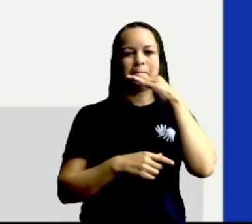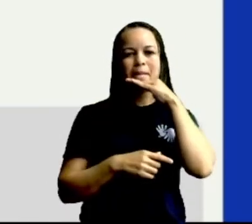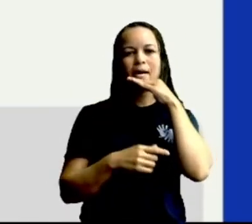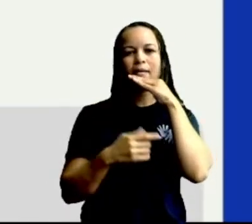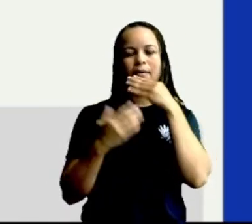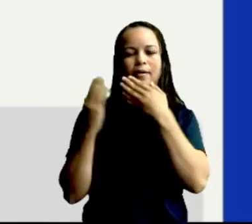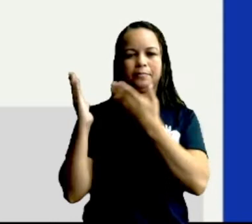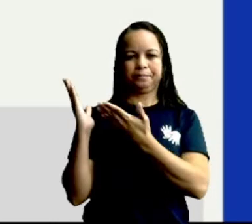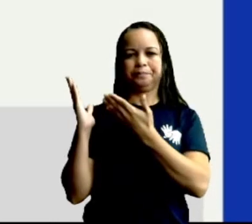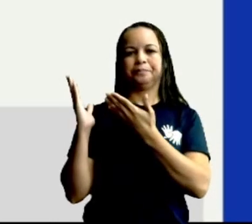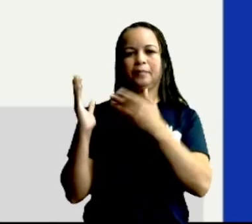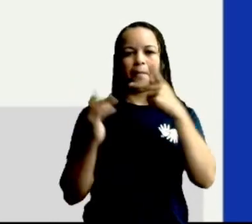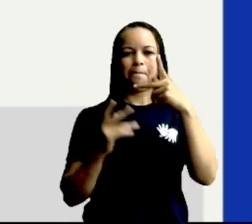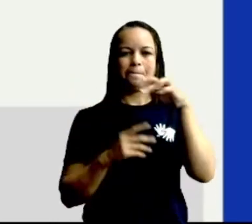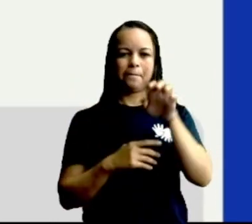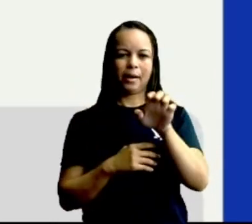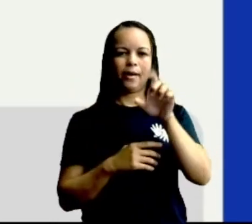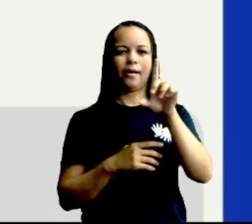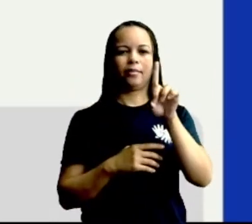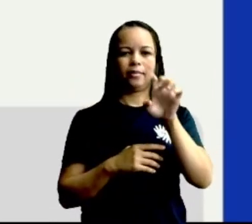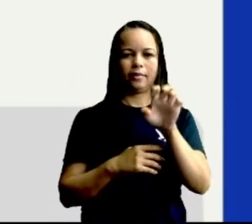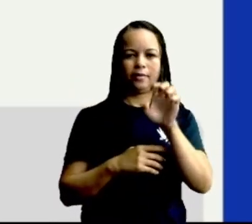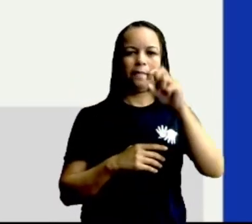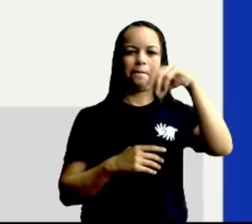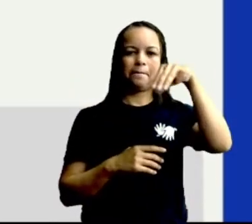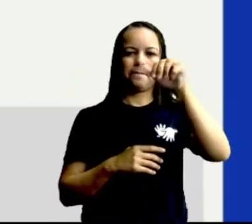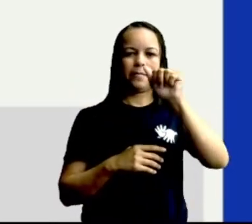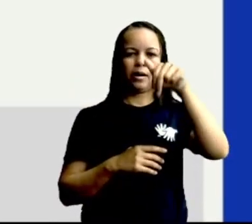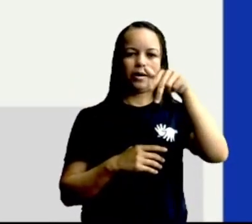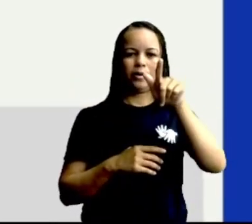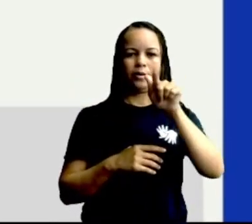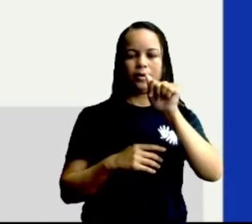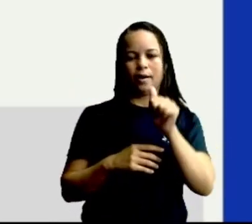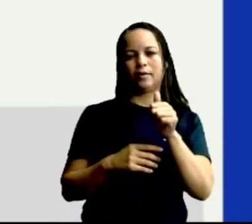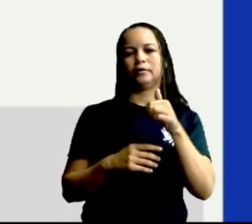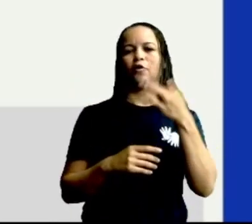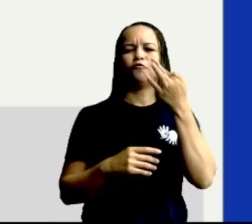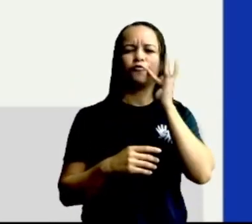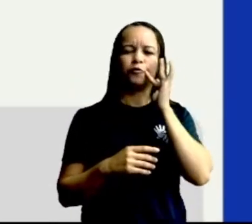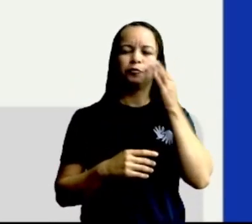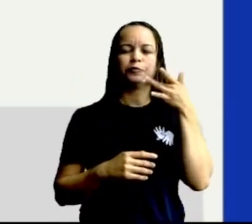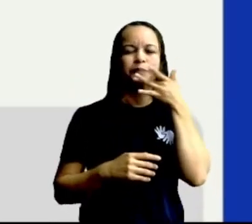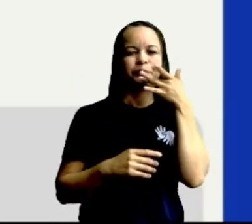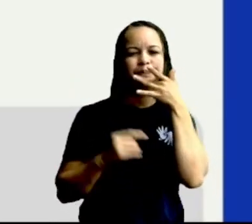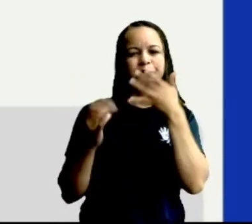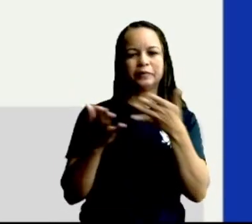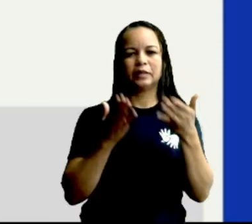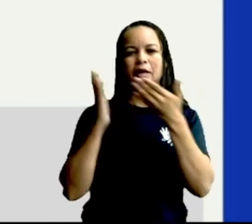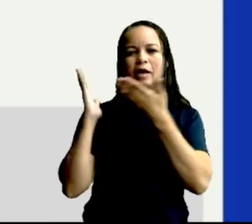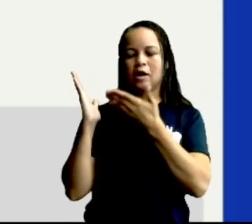a mangueira, que produz aí esse fruto maravilhoso. São árvores grandes, com